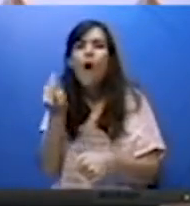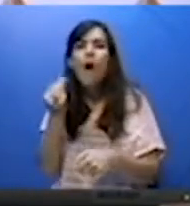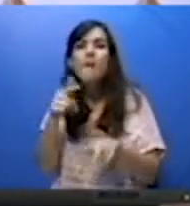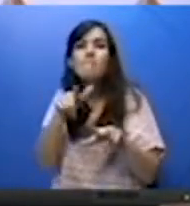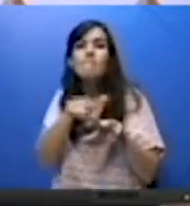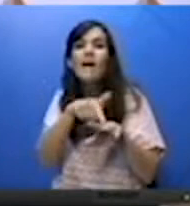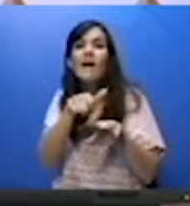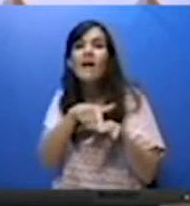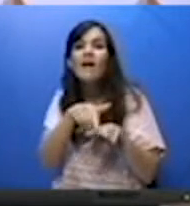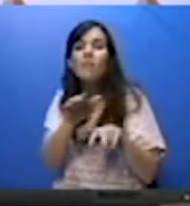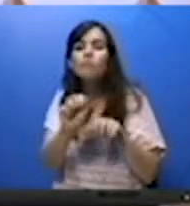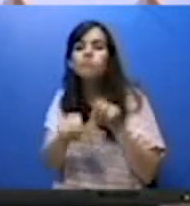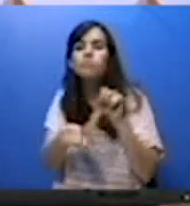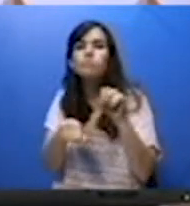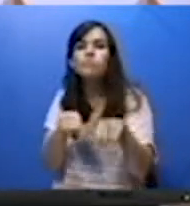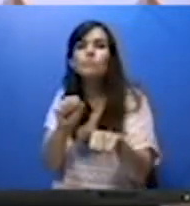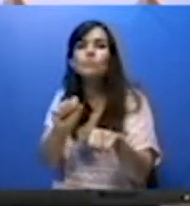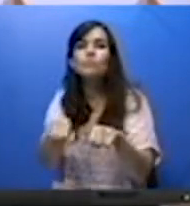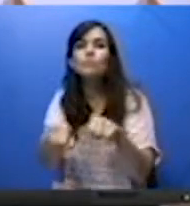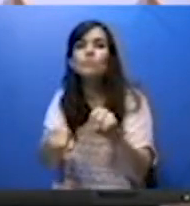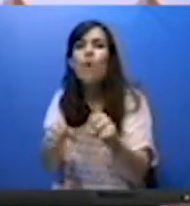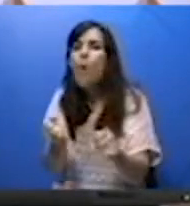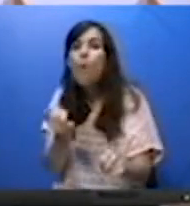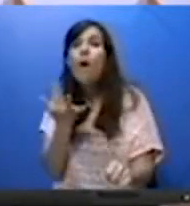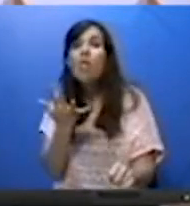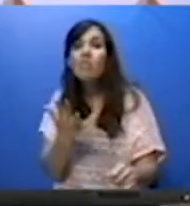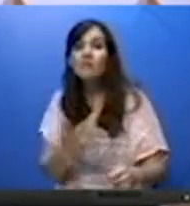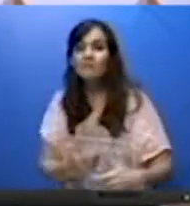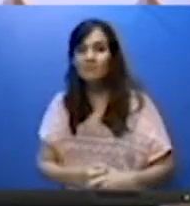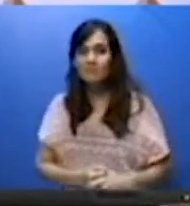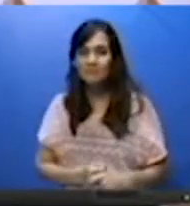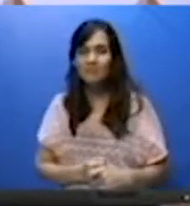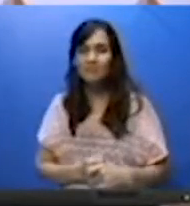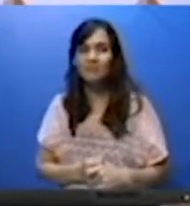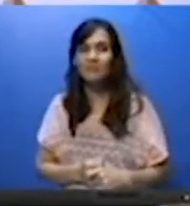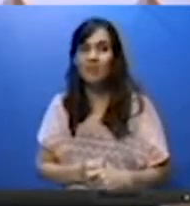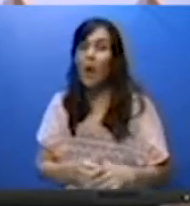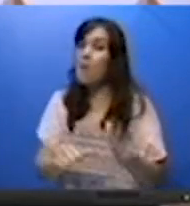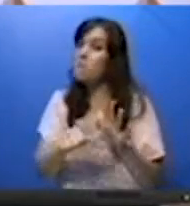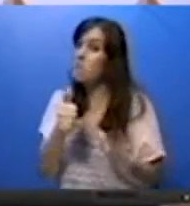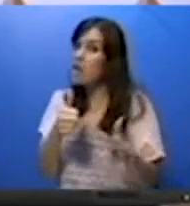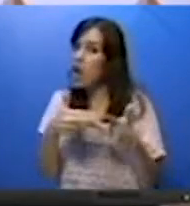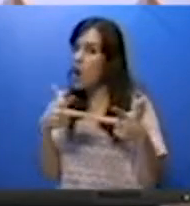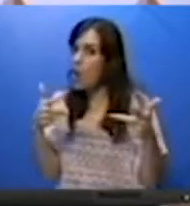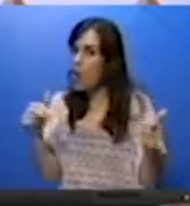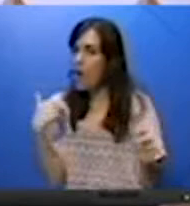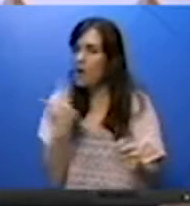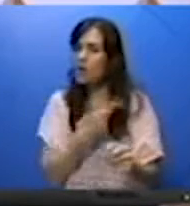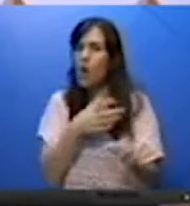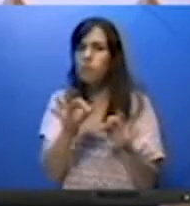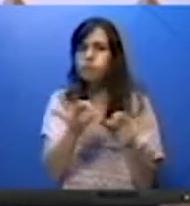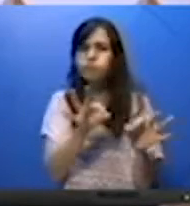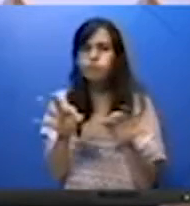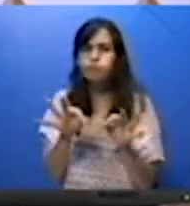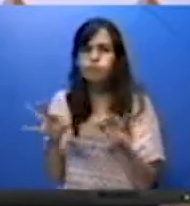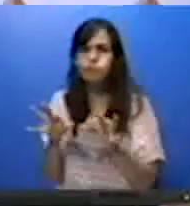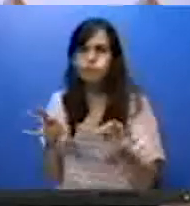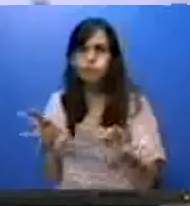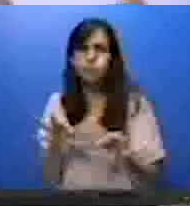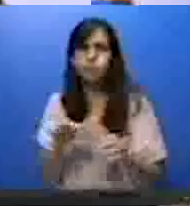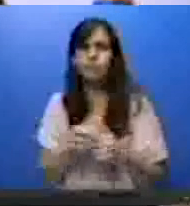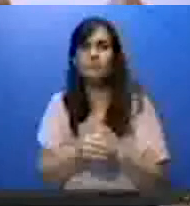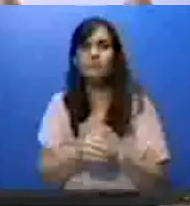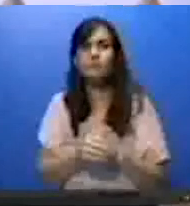saber se quem tem mais quero saber quantas a mais são então aqui primeira coisa que nós organizamos antes de